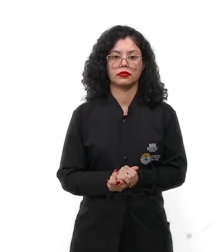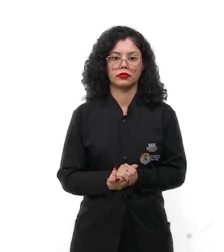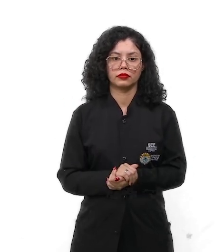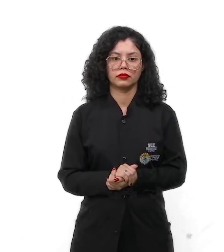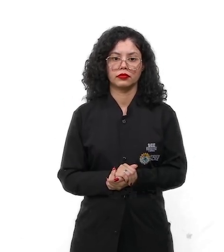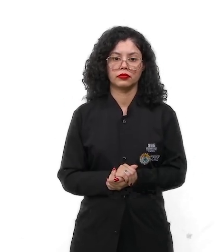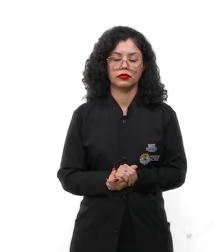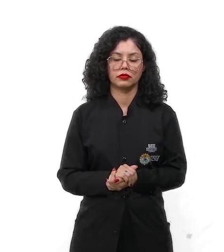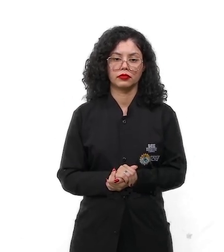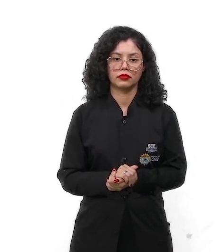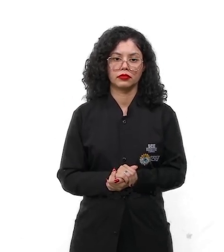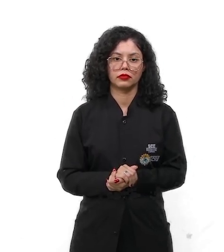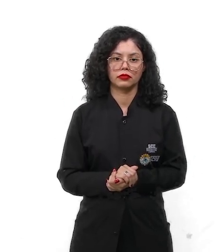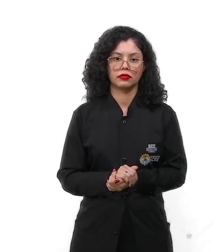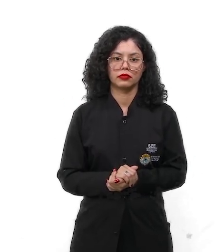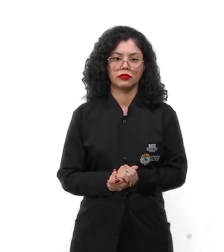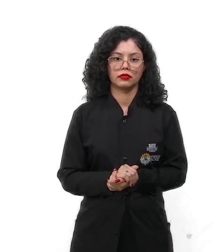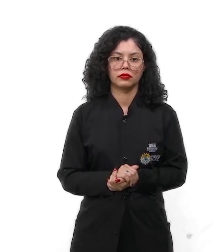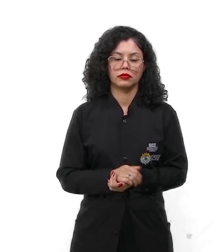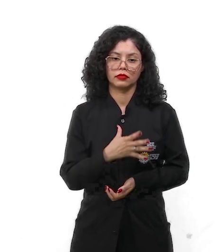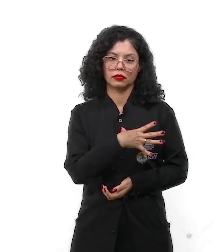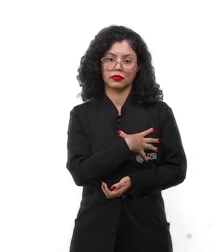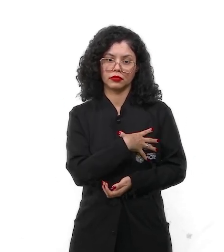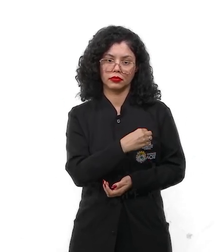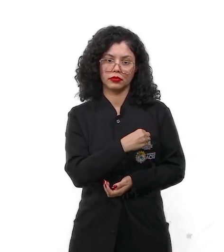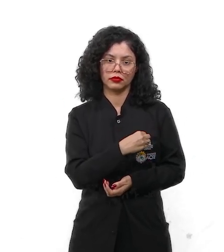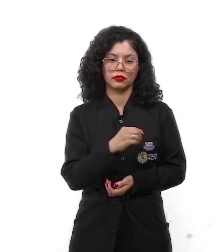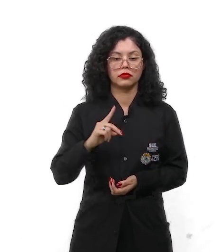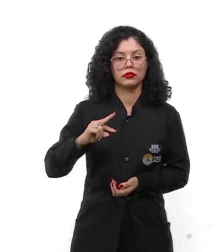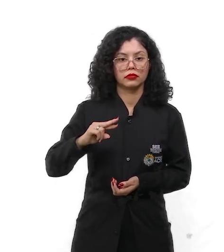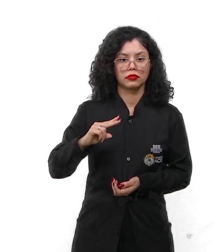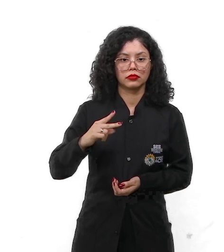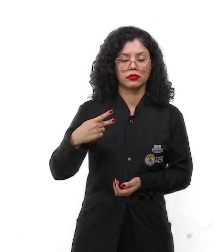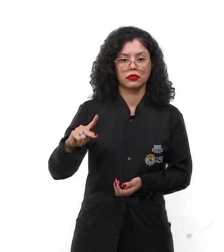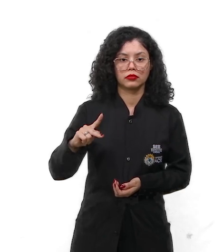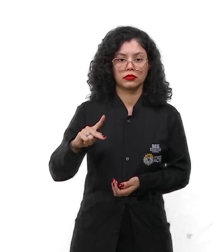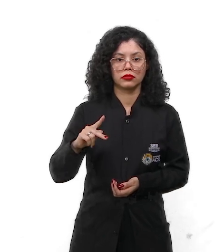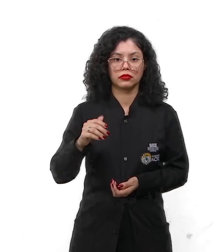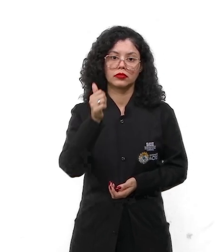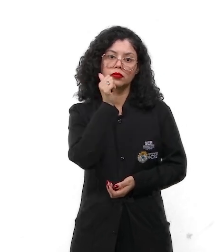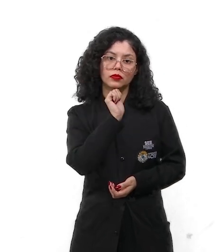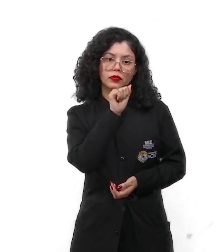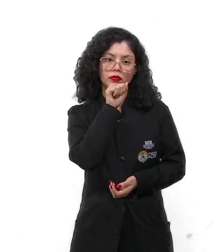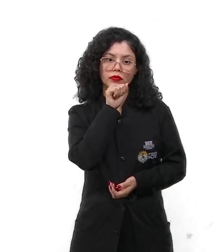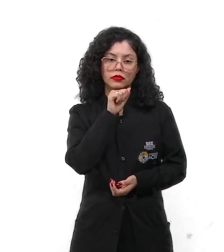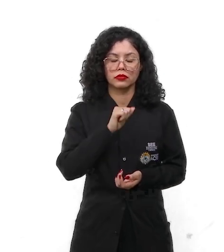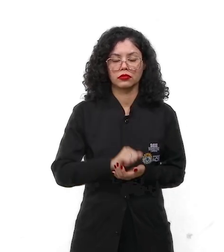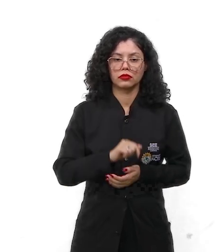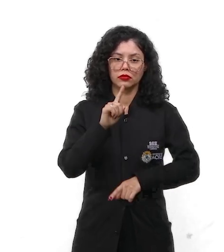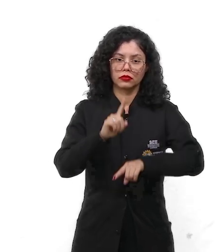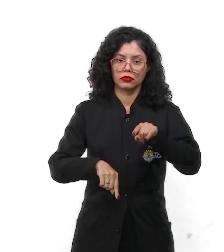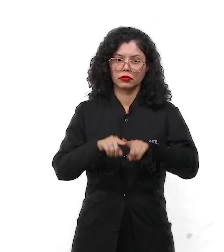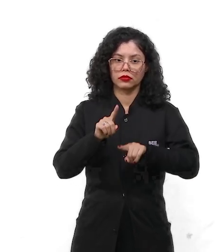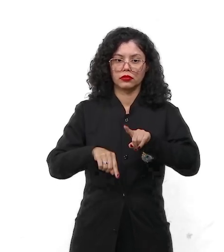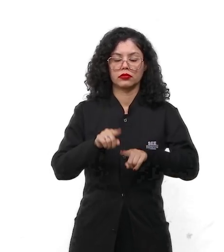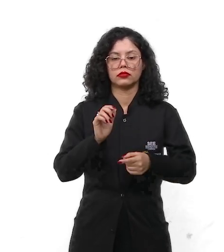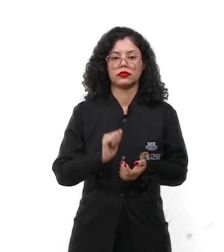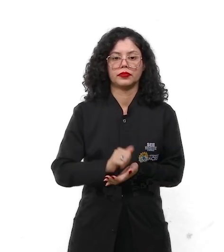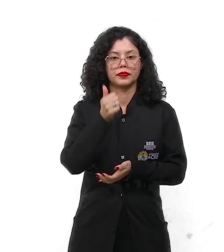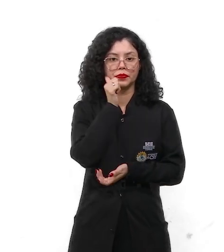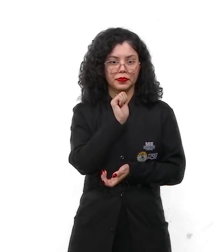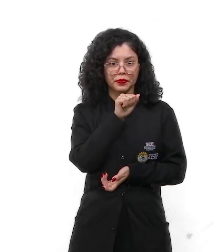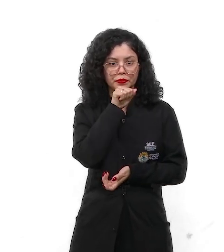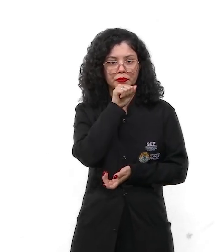O primo, filho da irmã de sua mãe. Opa, o material genético da